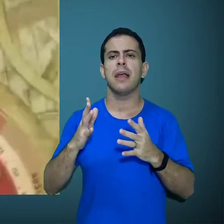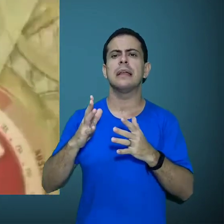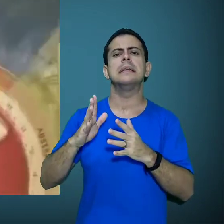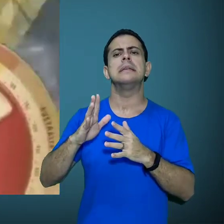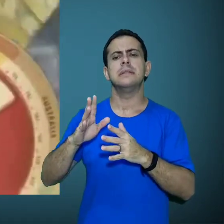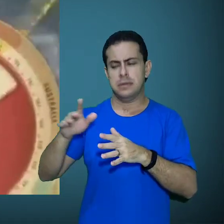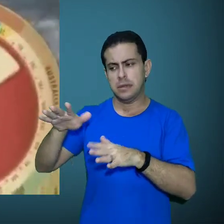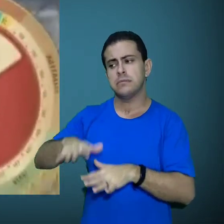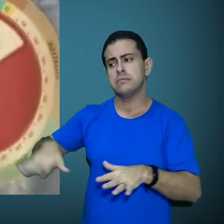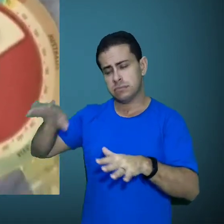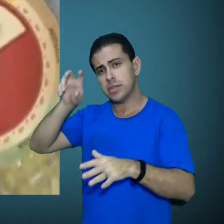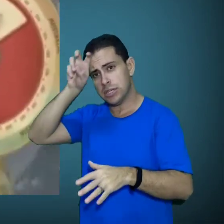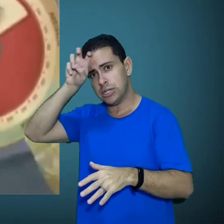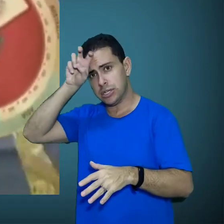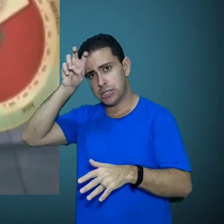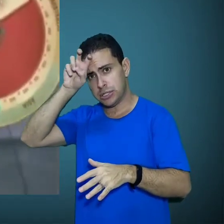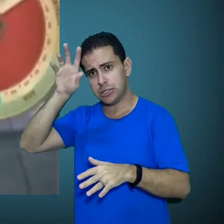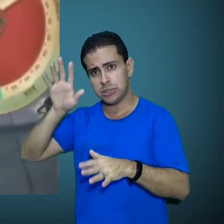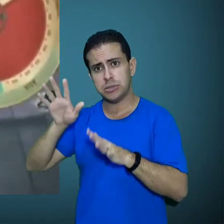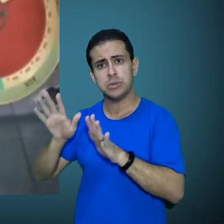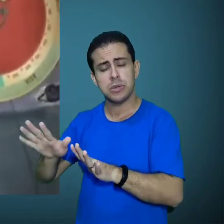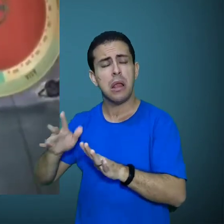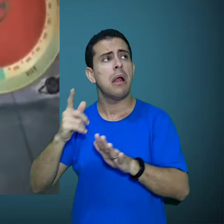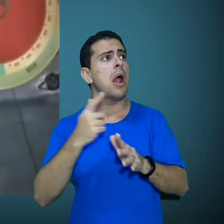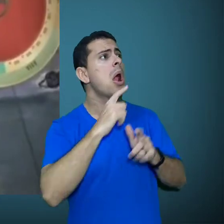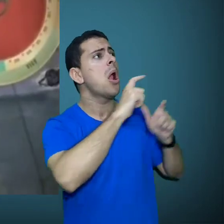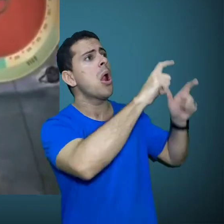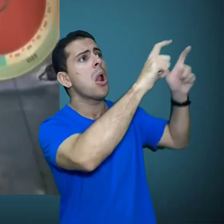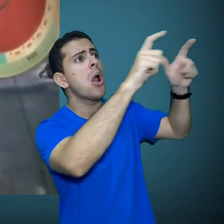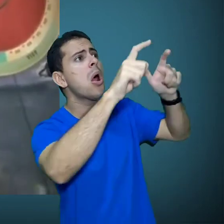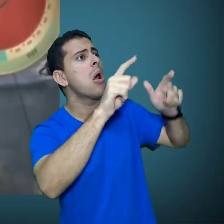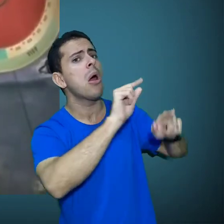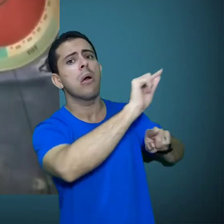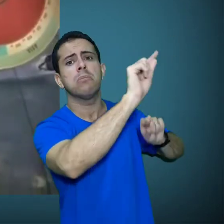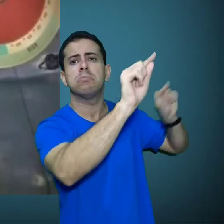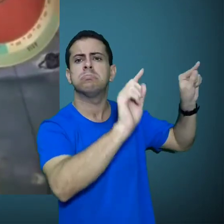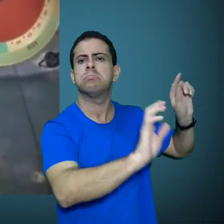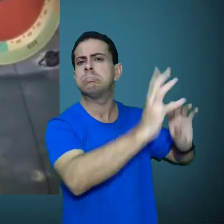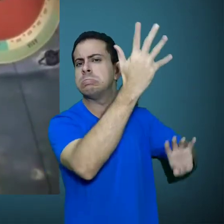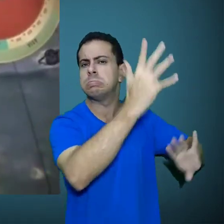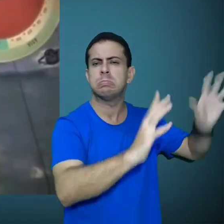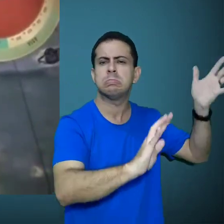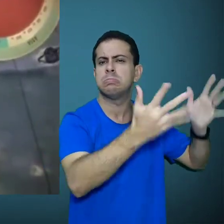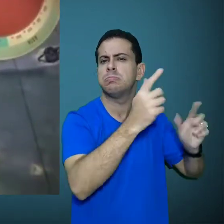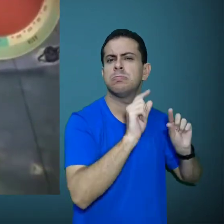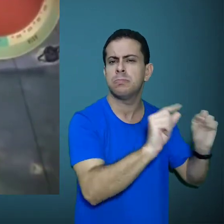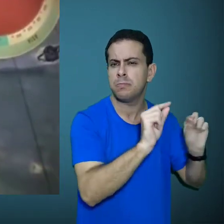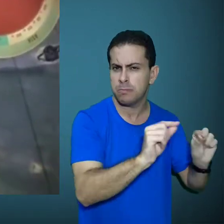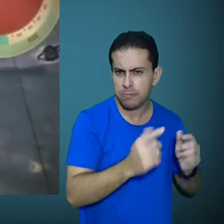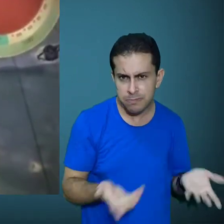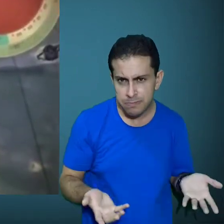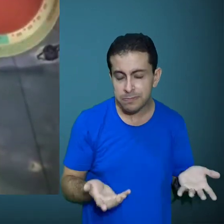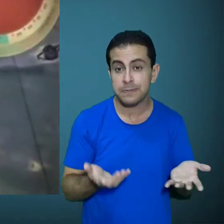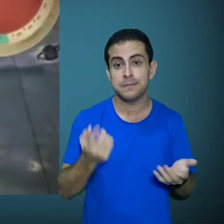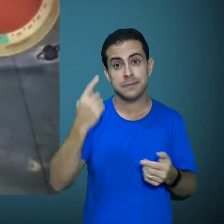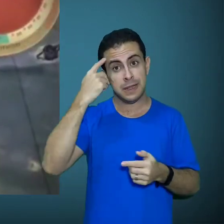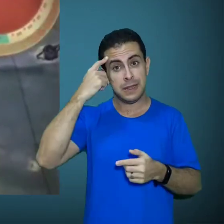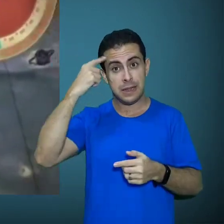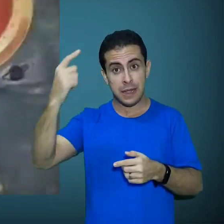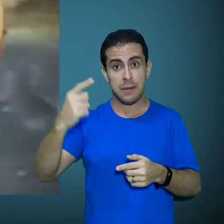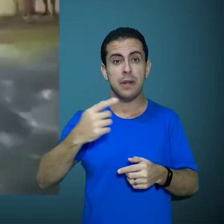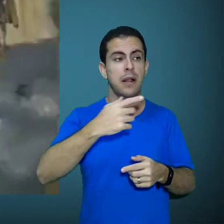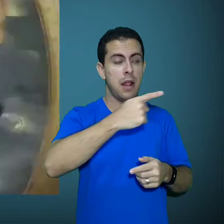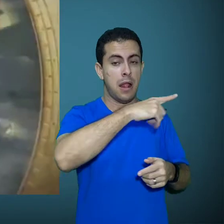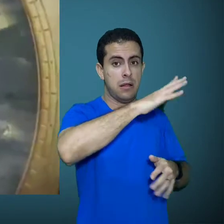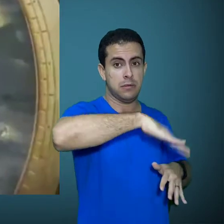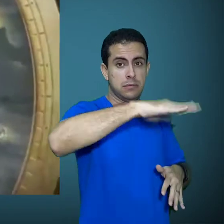Vamos usar nossa bússola do tempo para ver o que estava acontecendo nos outros lugares do mundo nessa mesma época. O que estava acontecendo